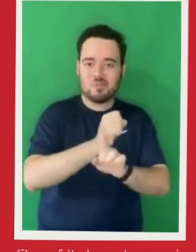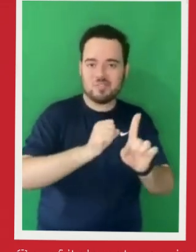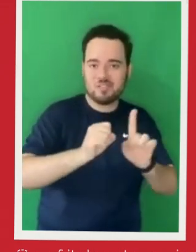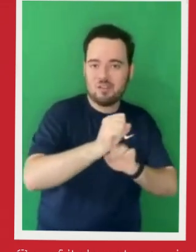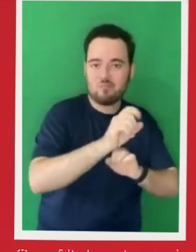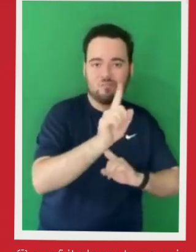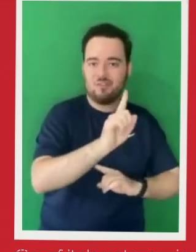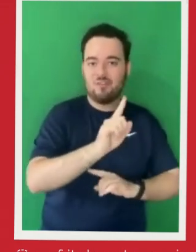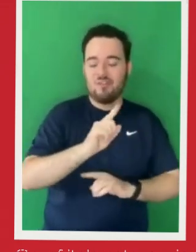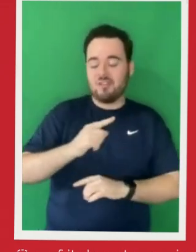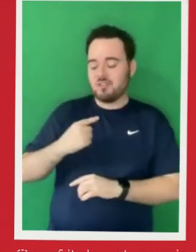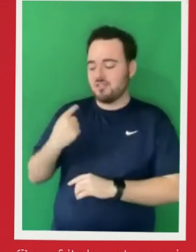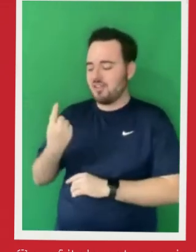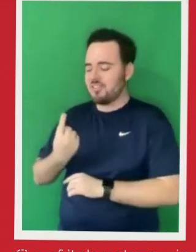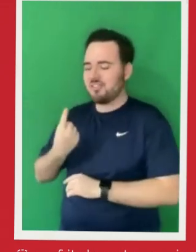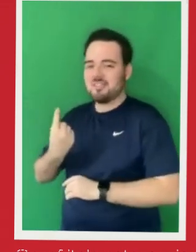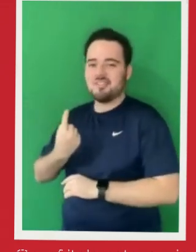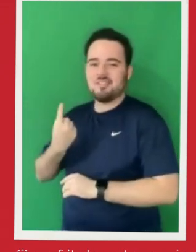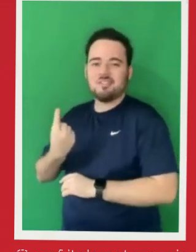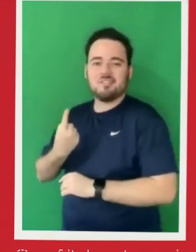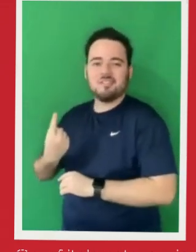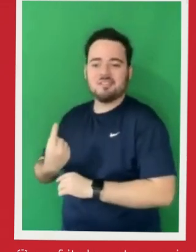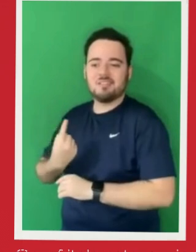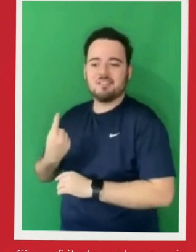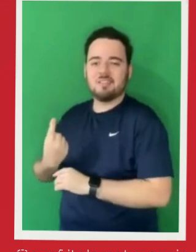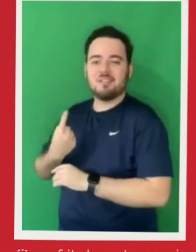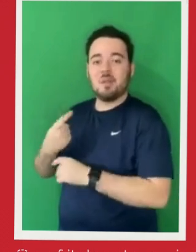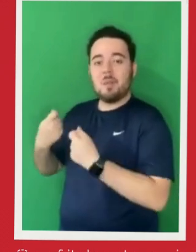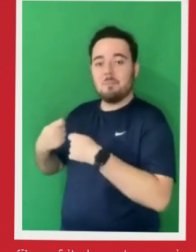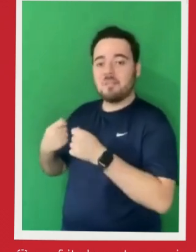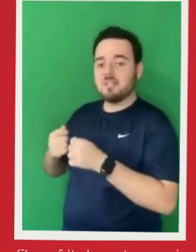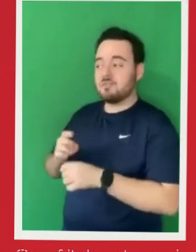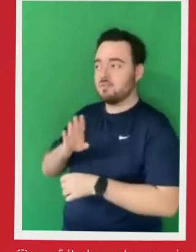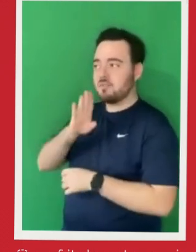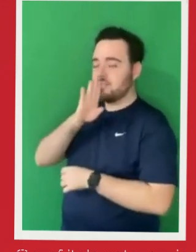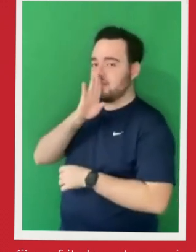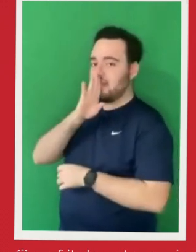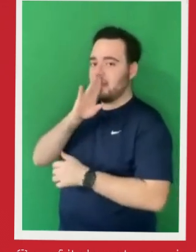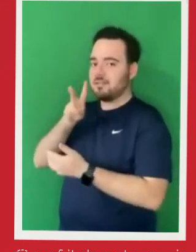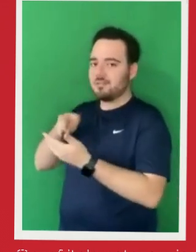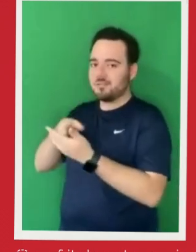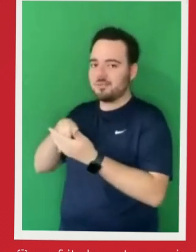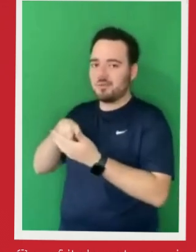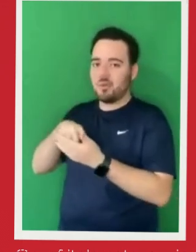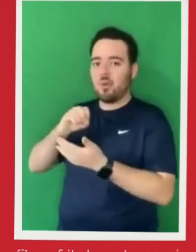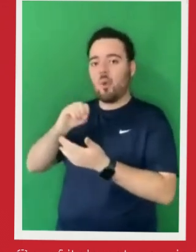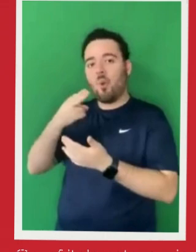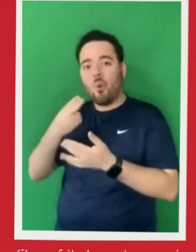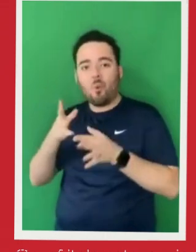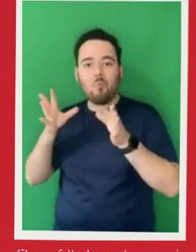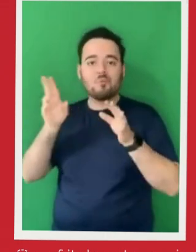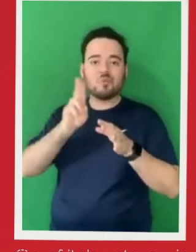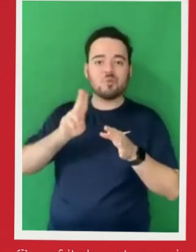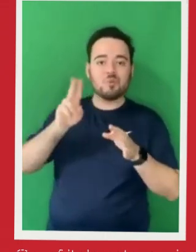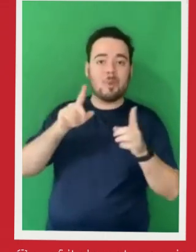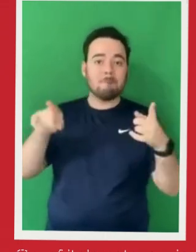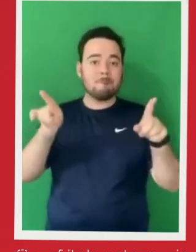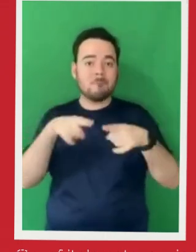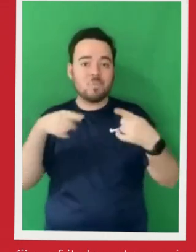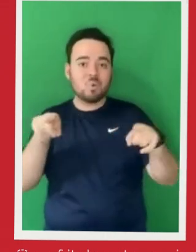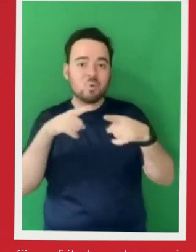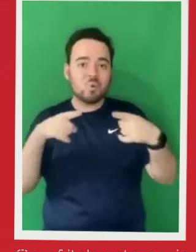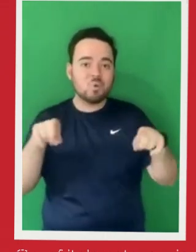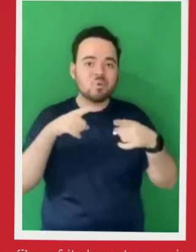social, né? Você tem que estar sozinha num cantinho, algumas pessoas precisam estar em silêncio, outras precisam ter